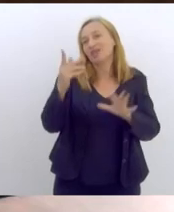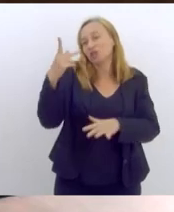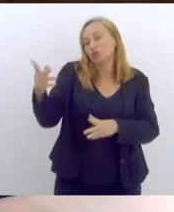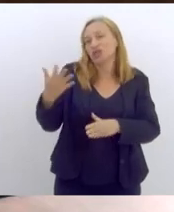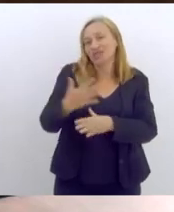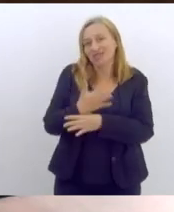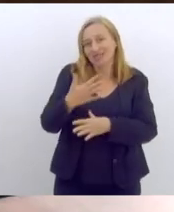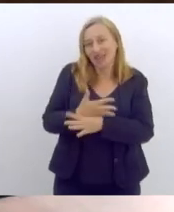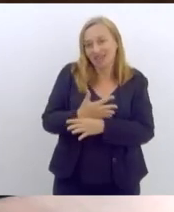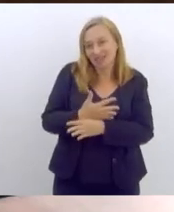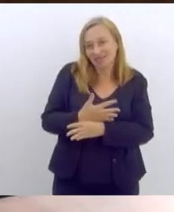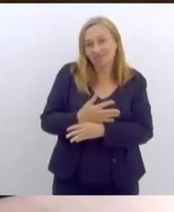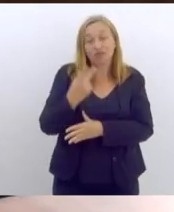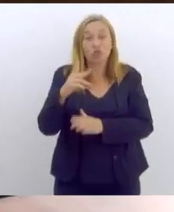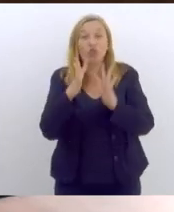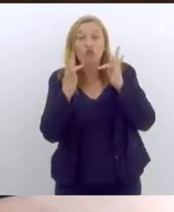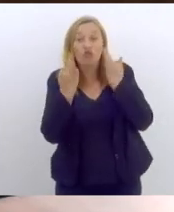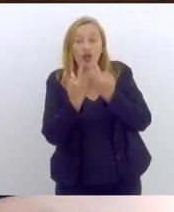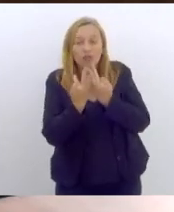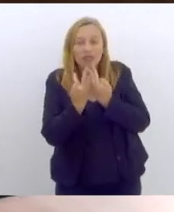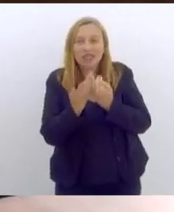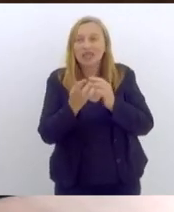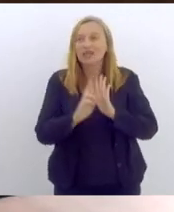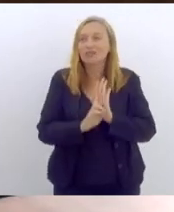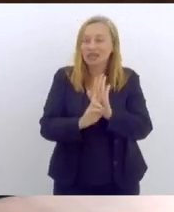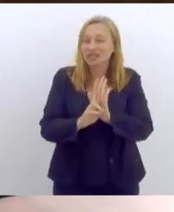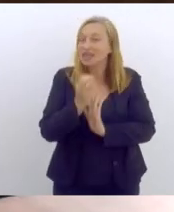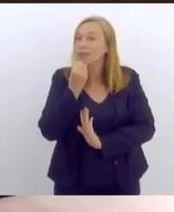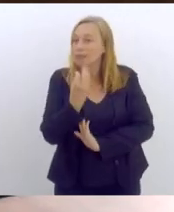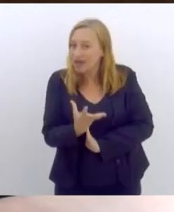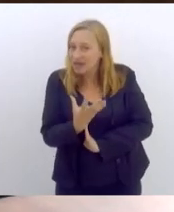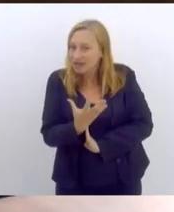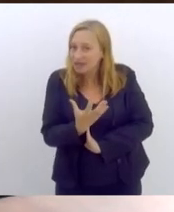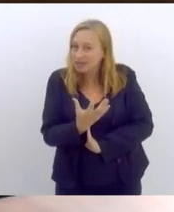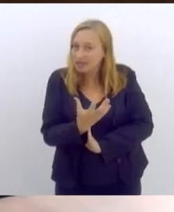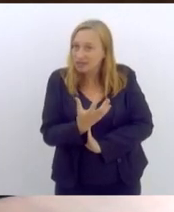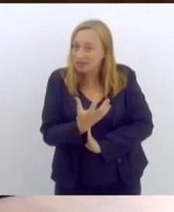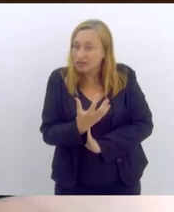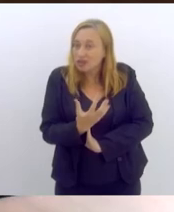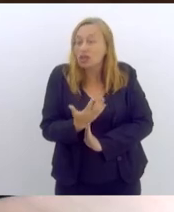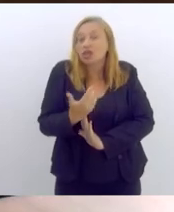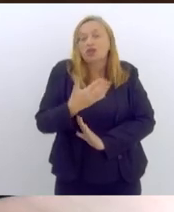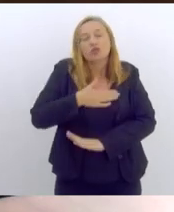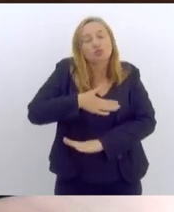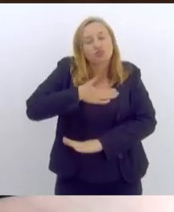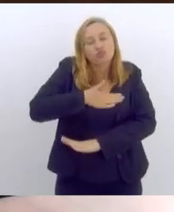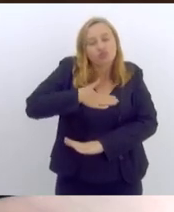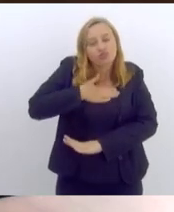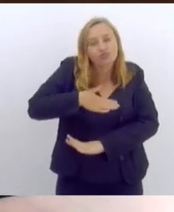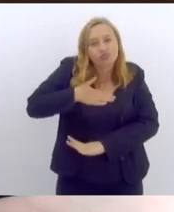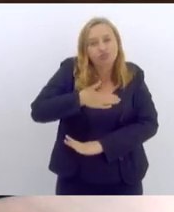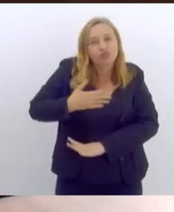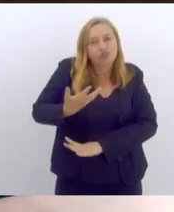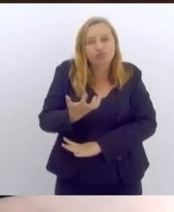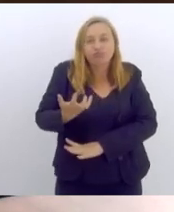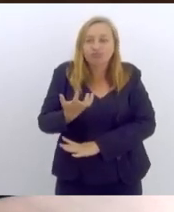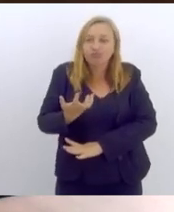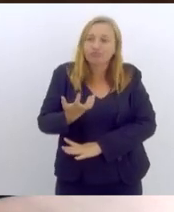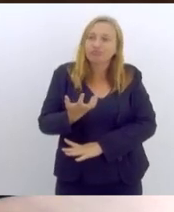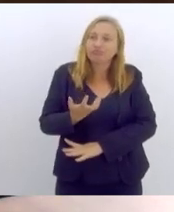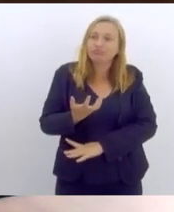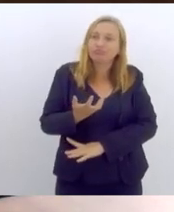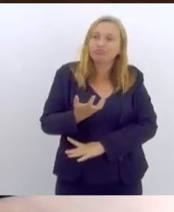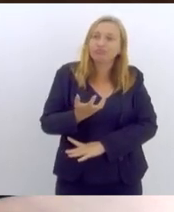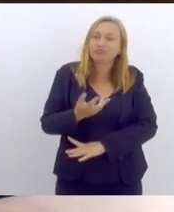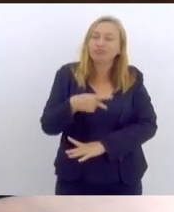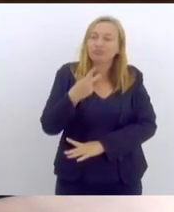cidade, de que sua família representa muito bem. E eu gostaria e quero manifestar a